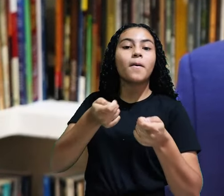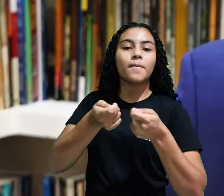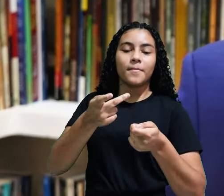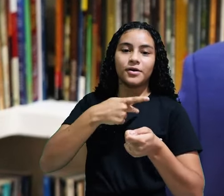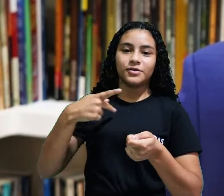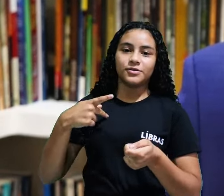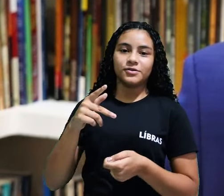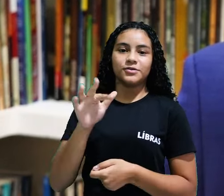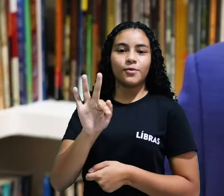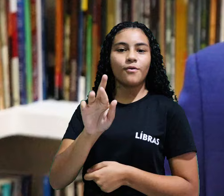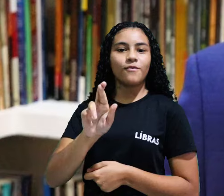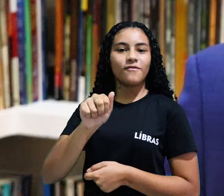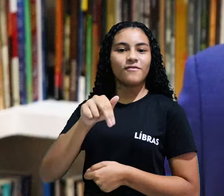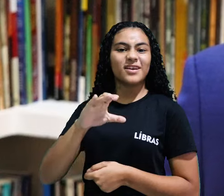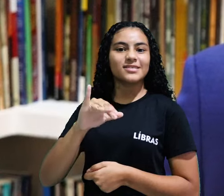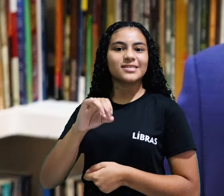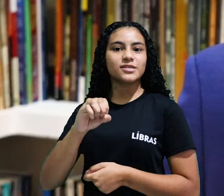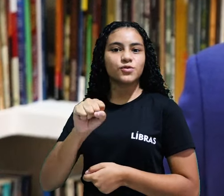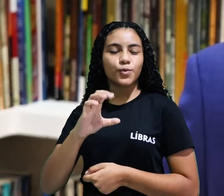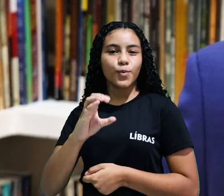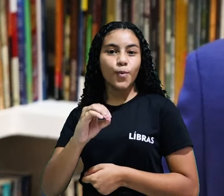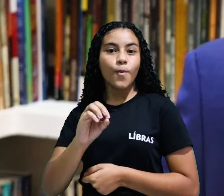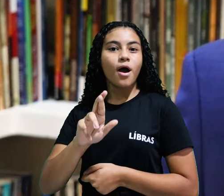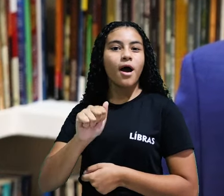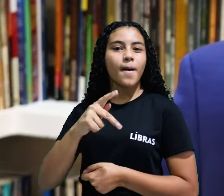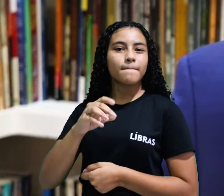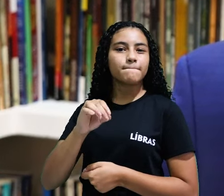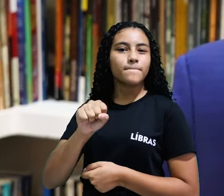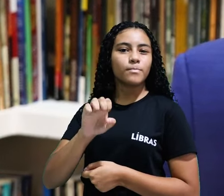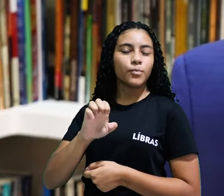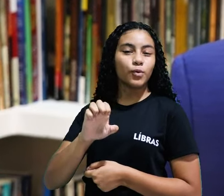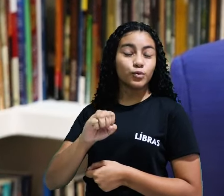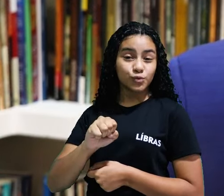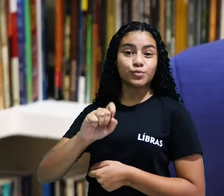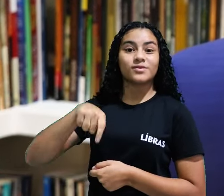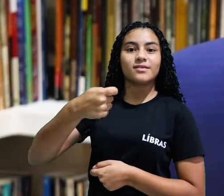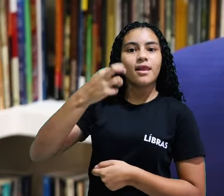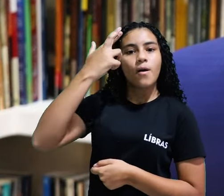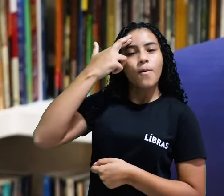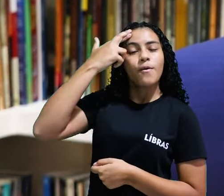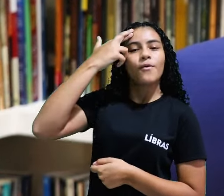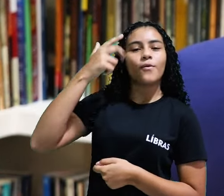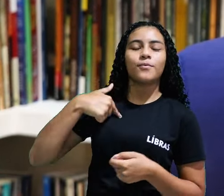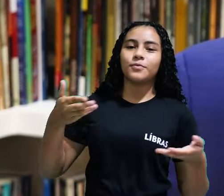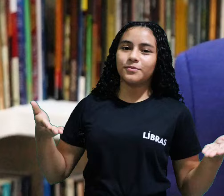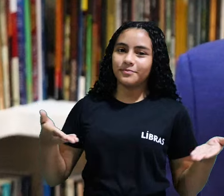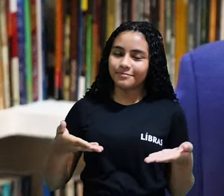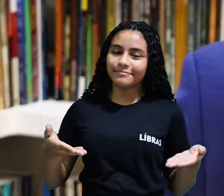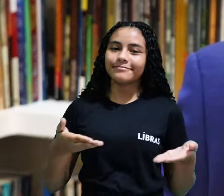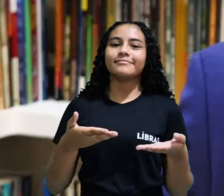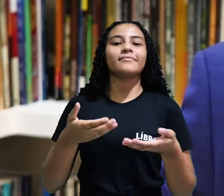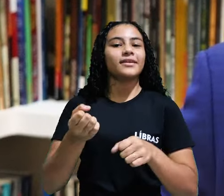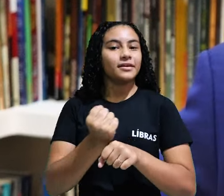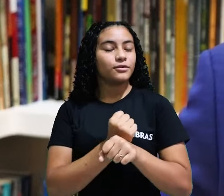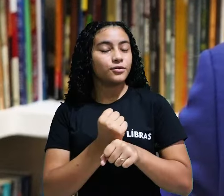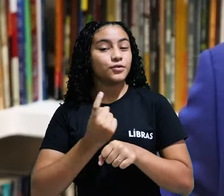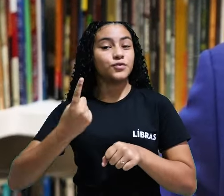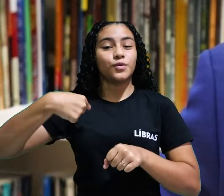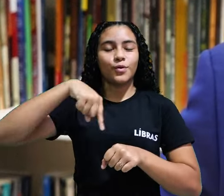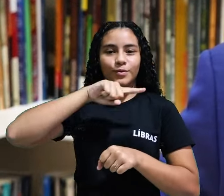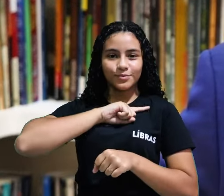pastor Francisco Soares Raposo Filho. Este ano, temos aqui o nosso devocional, o nosso